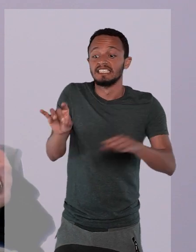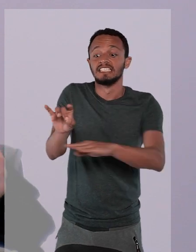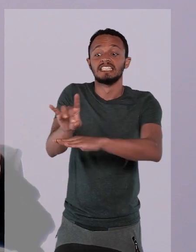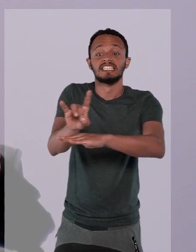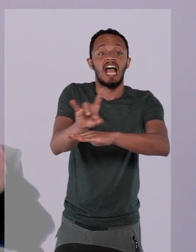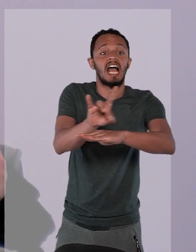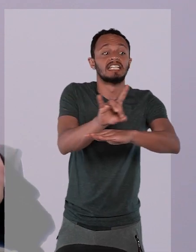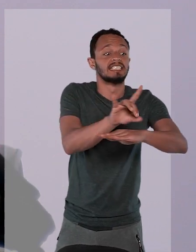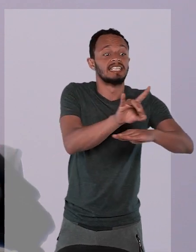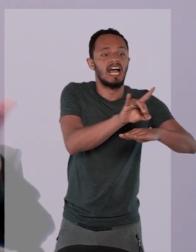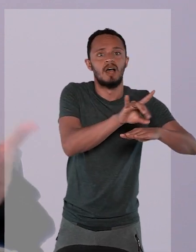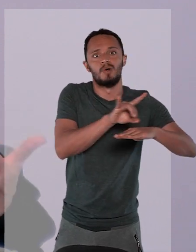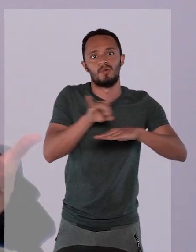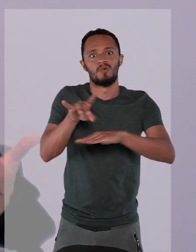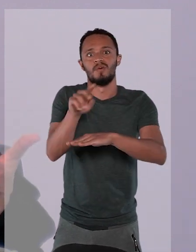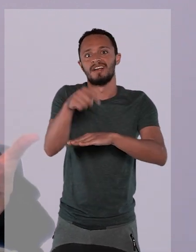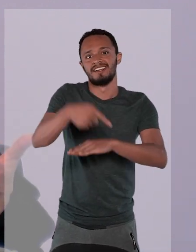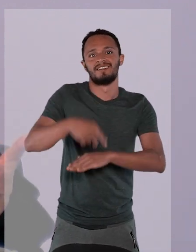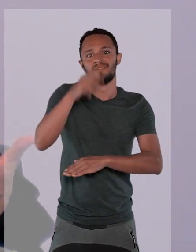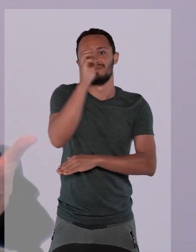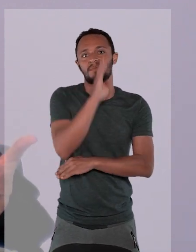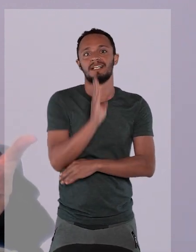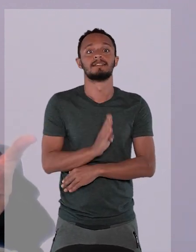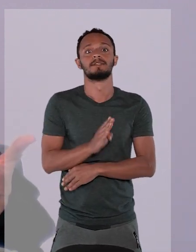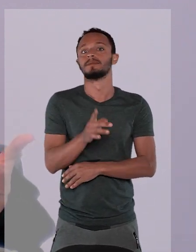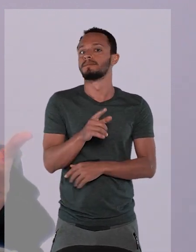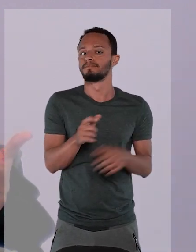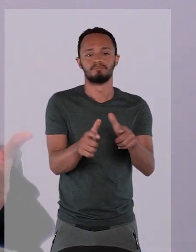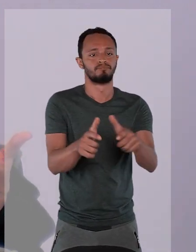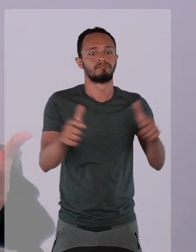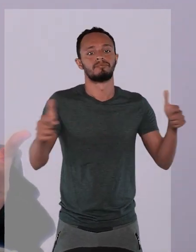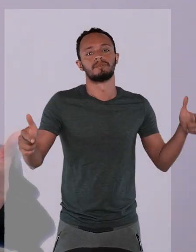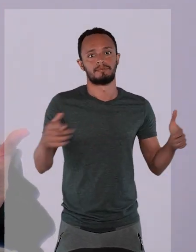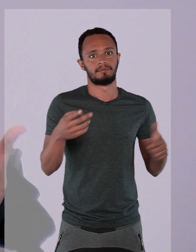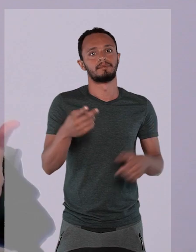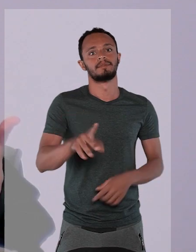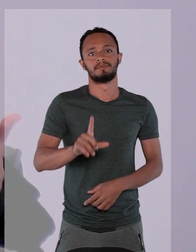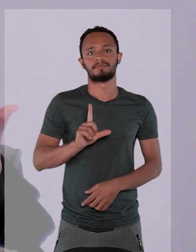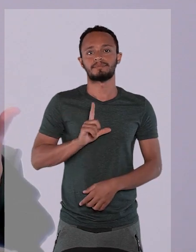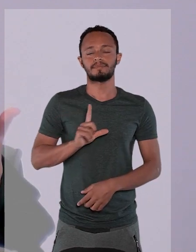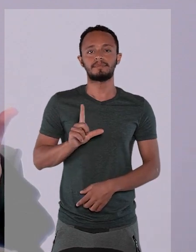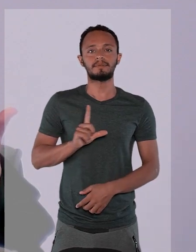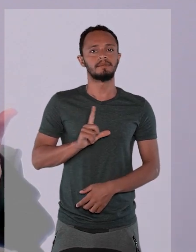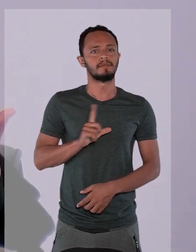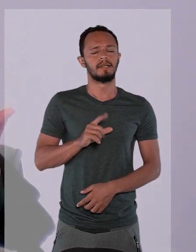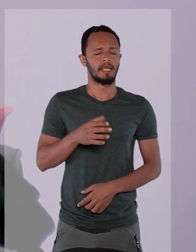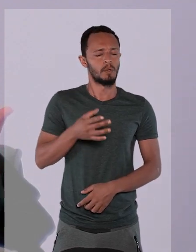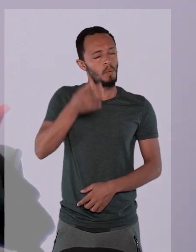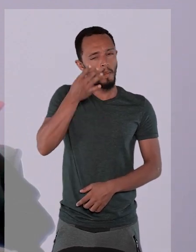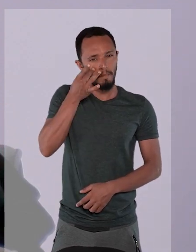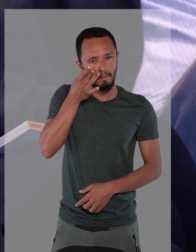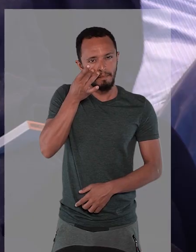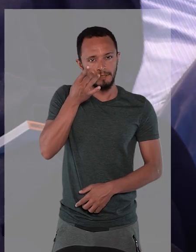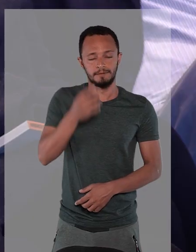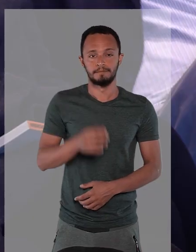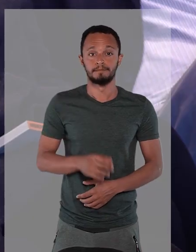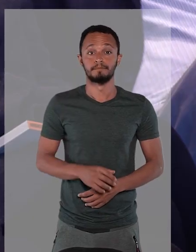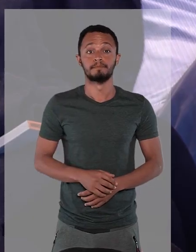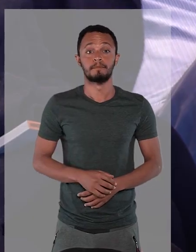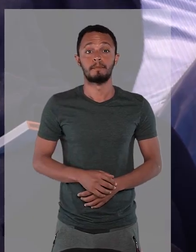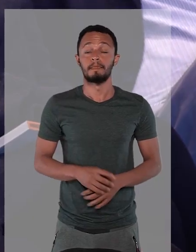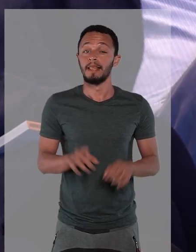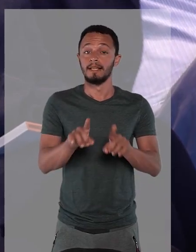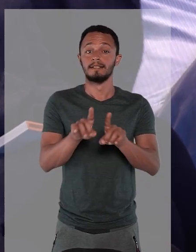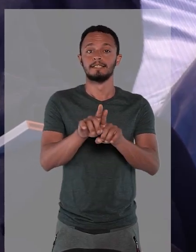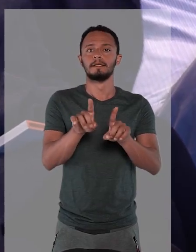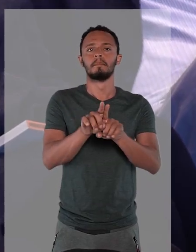primeiro produto que eu considero positivo. O segundo é que existiu uma